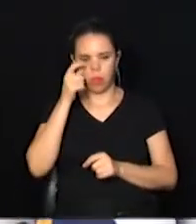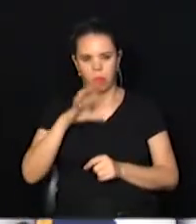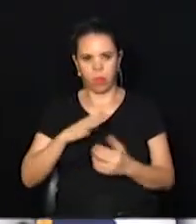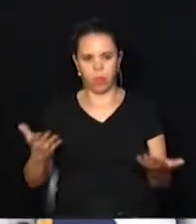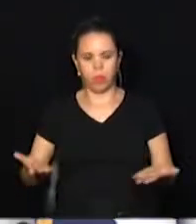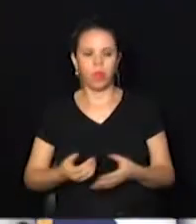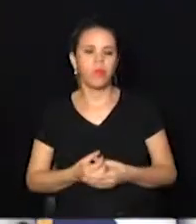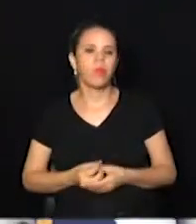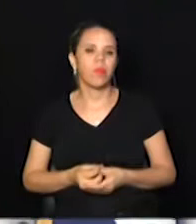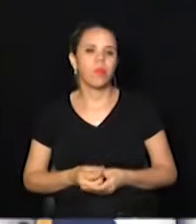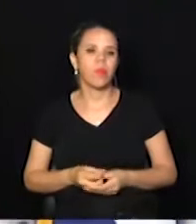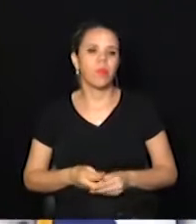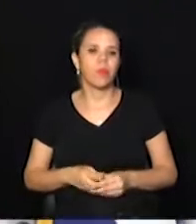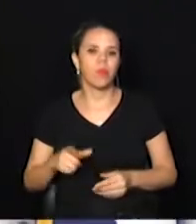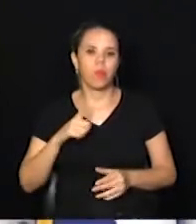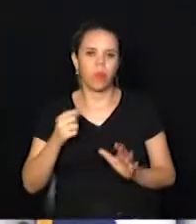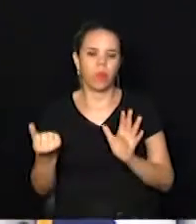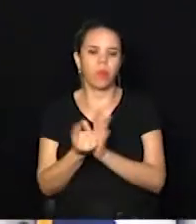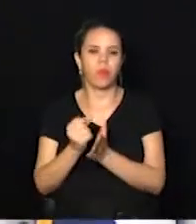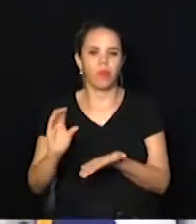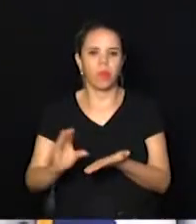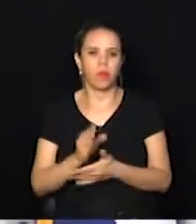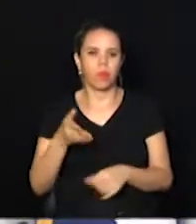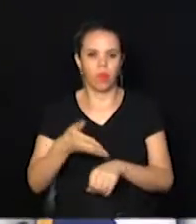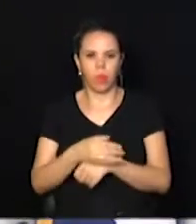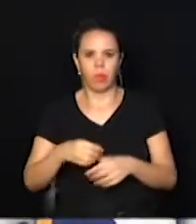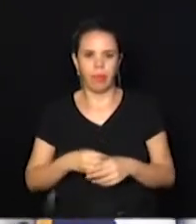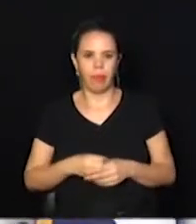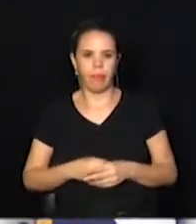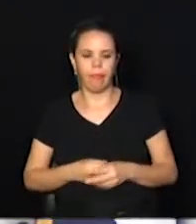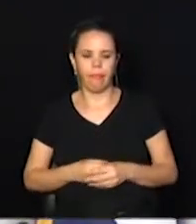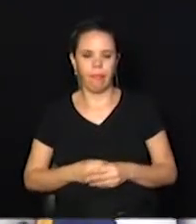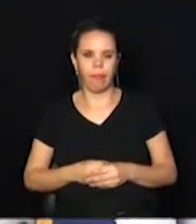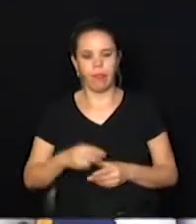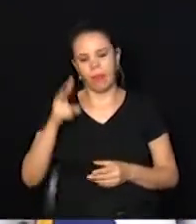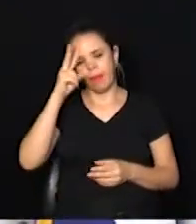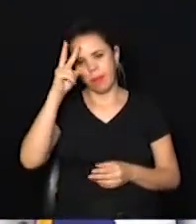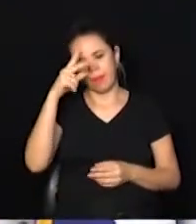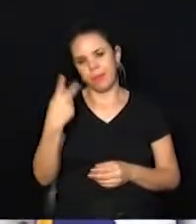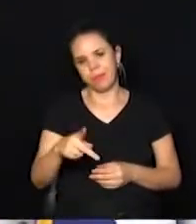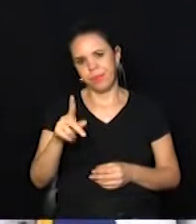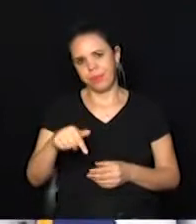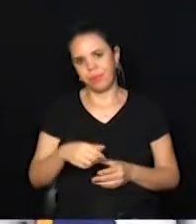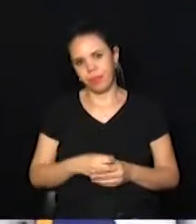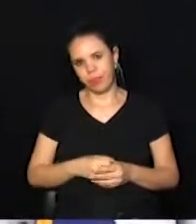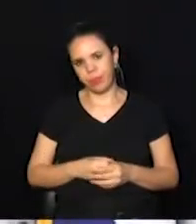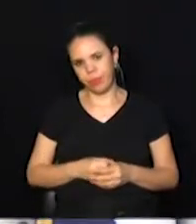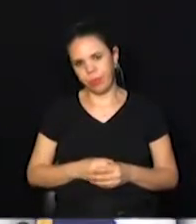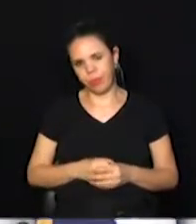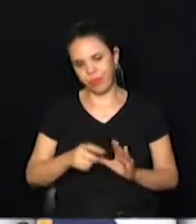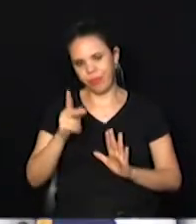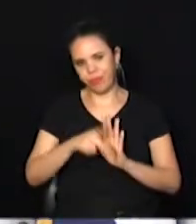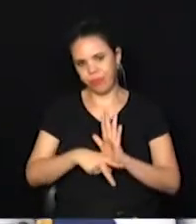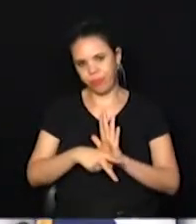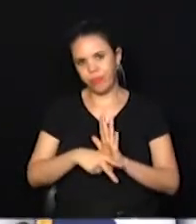hoje ainda têm a marca do orçamento participativo. E é essa recordação, é esse projeto